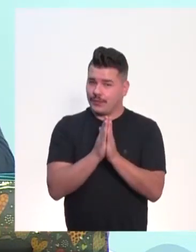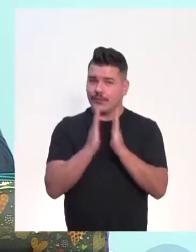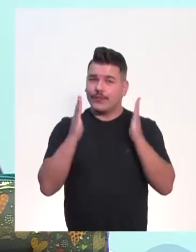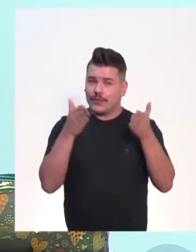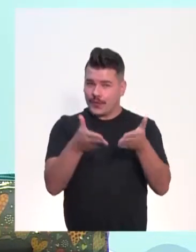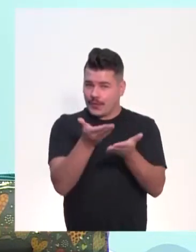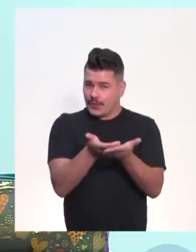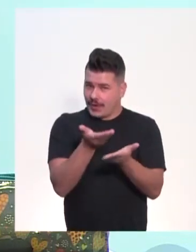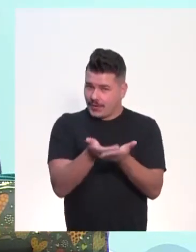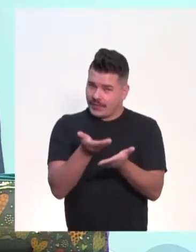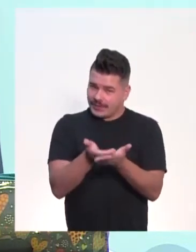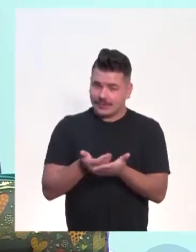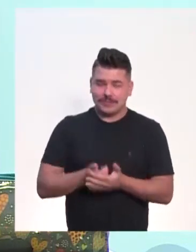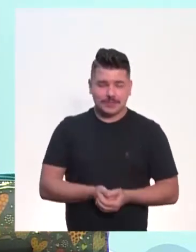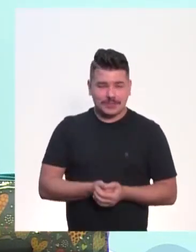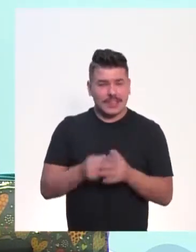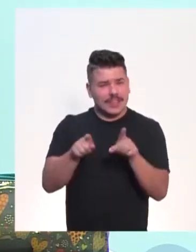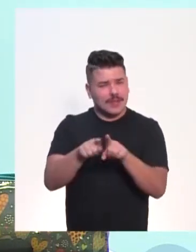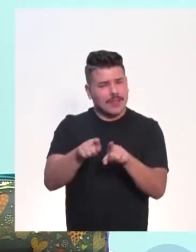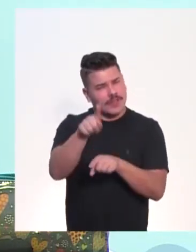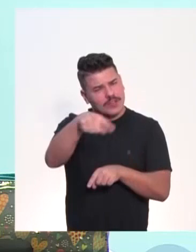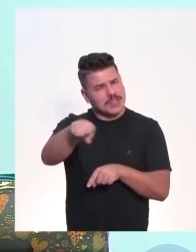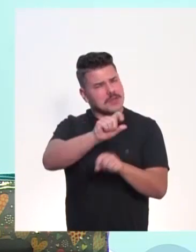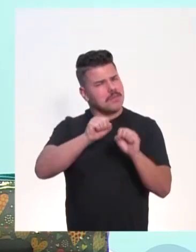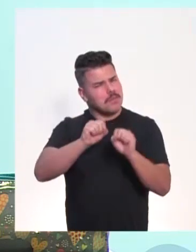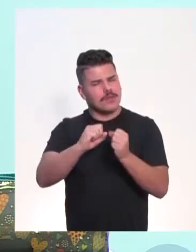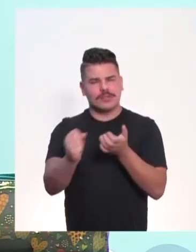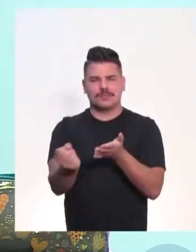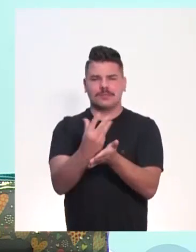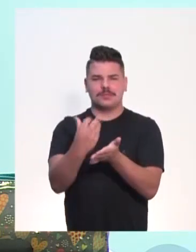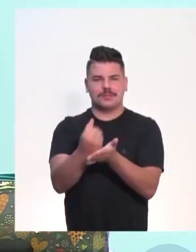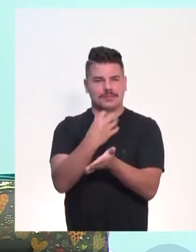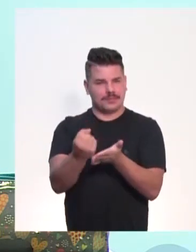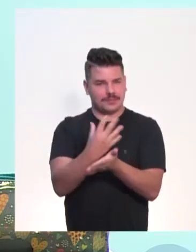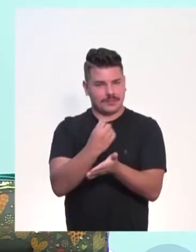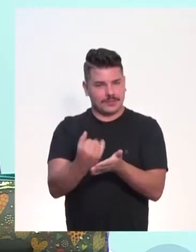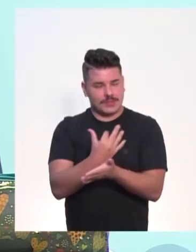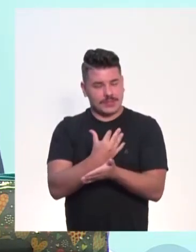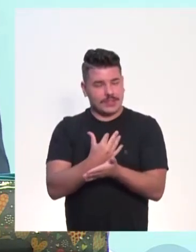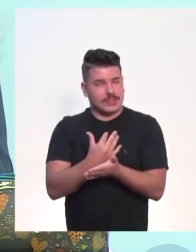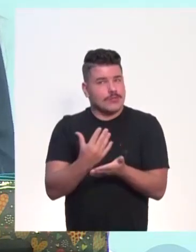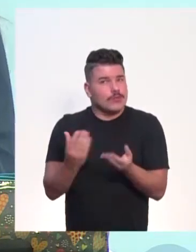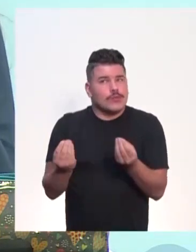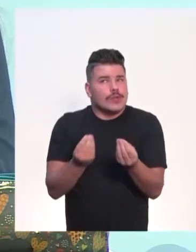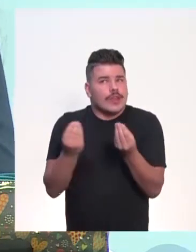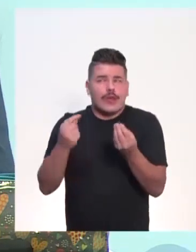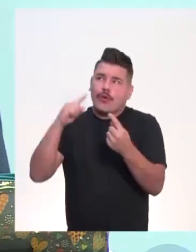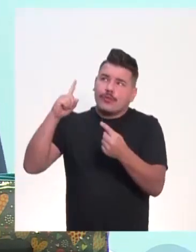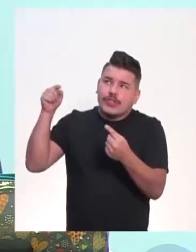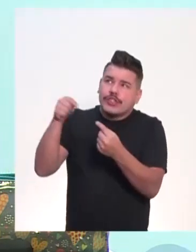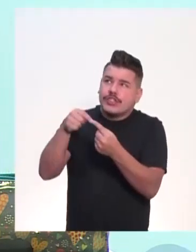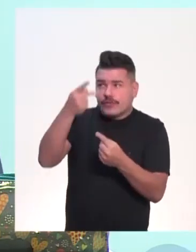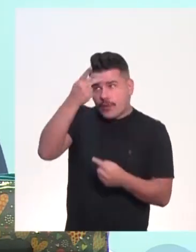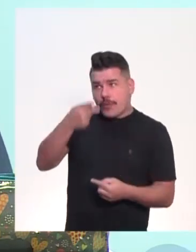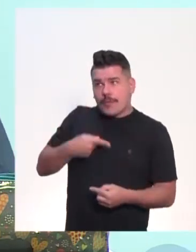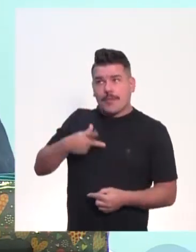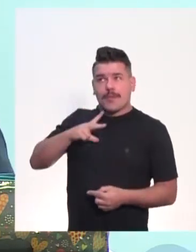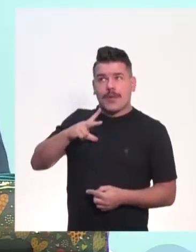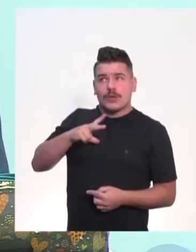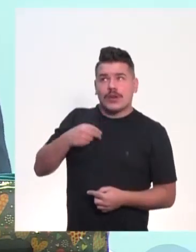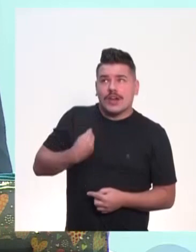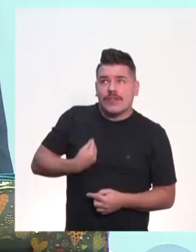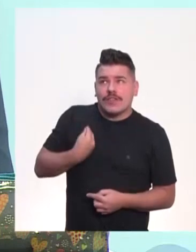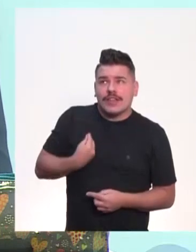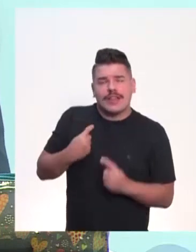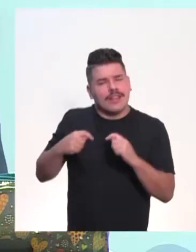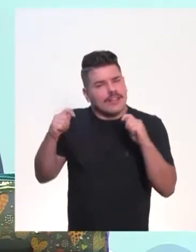vocês aproveitassem e mencionassem no chat, enquanto a gente continua aqui com o nosso desafio, quais seriam objetivos pessoais de vocês, que